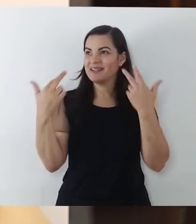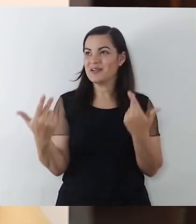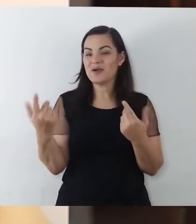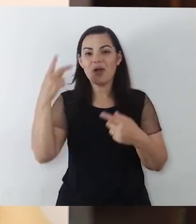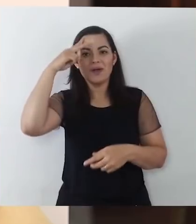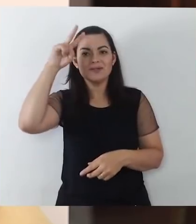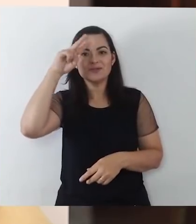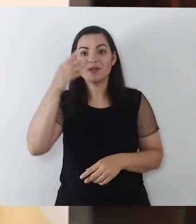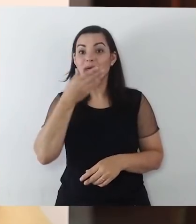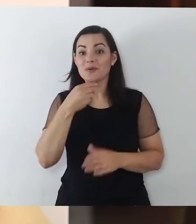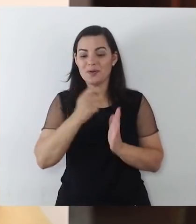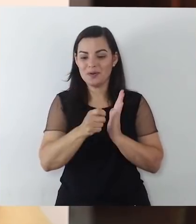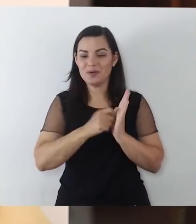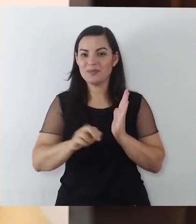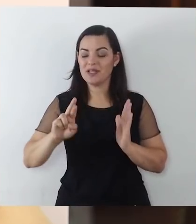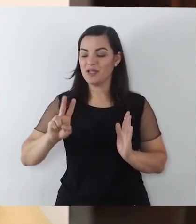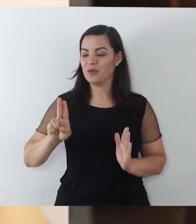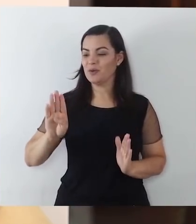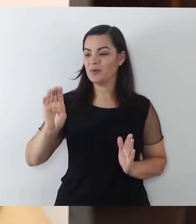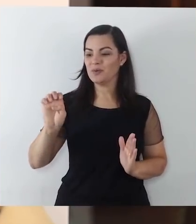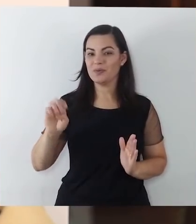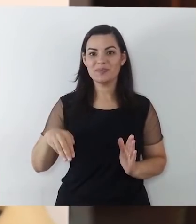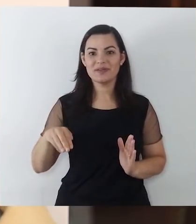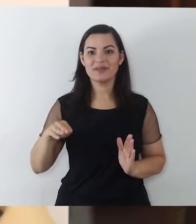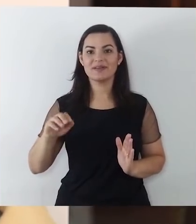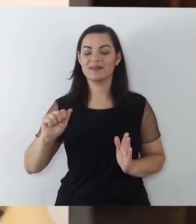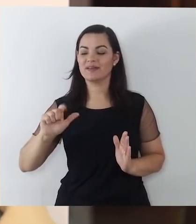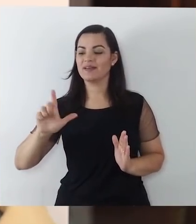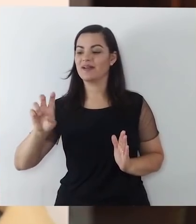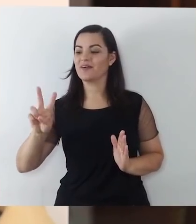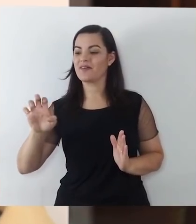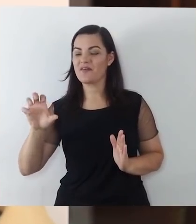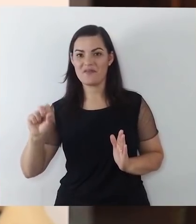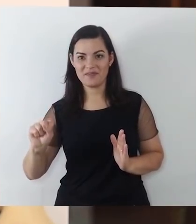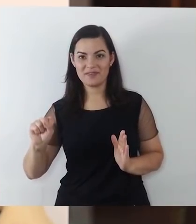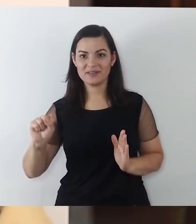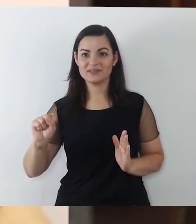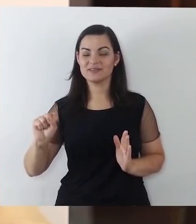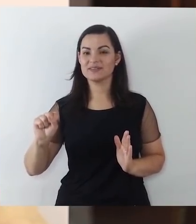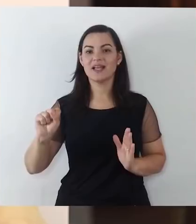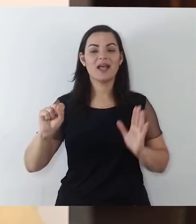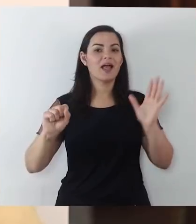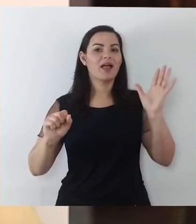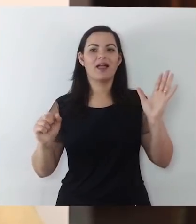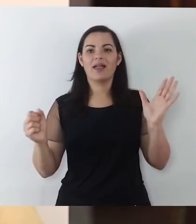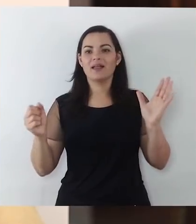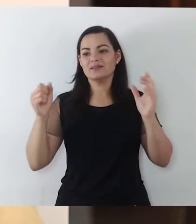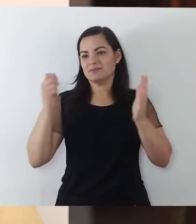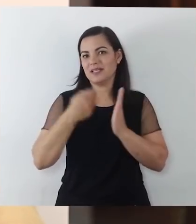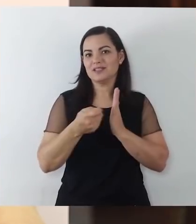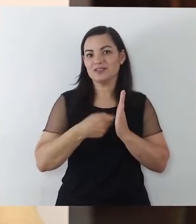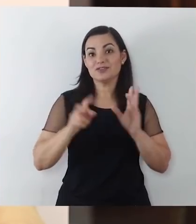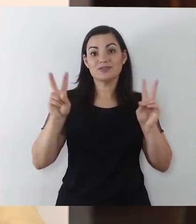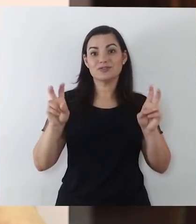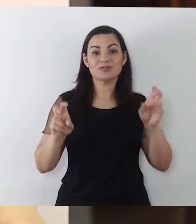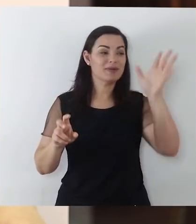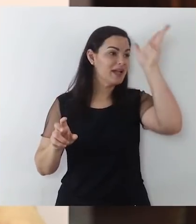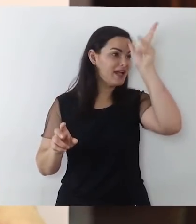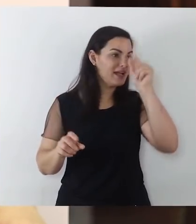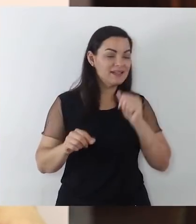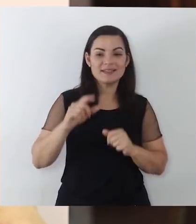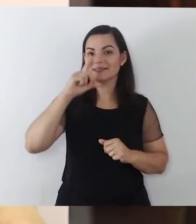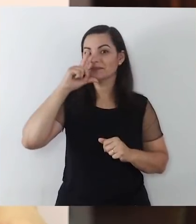a produzir e distribuir livros para cegos em nosso país. Olha que legal, turma!